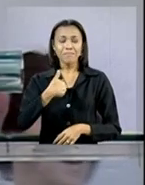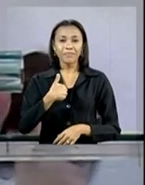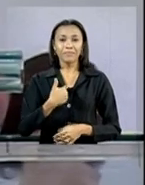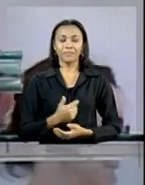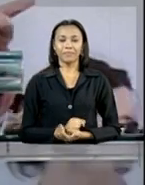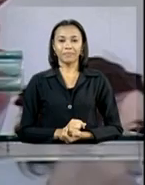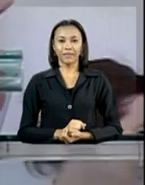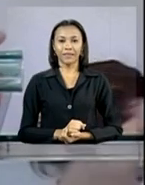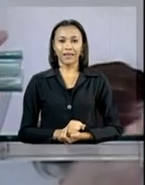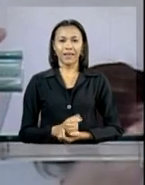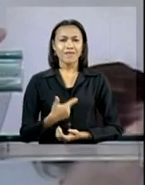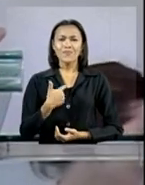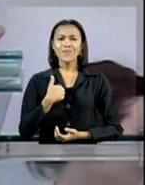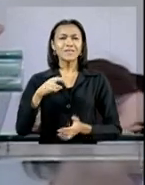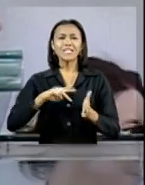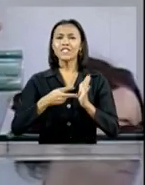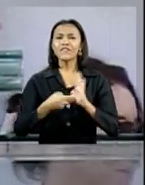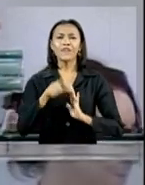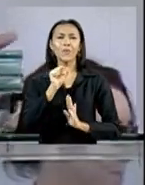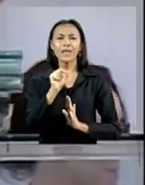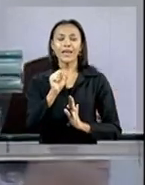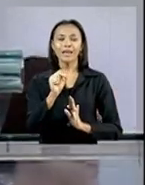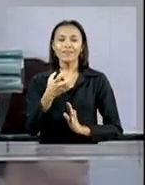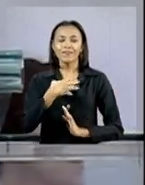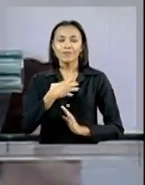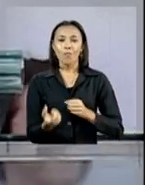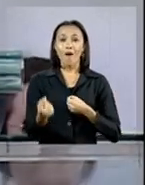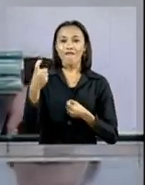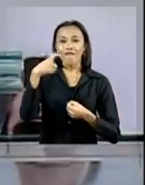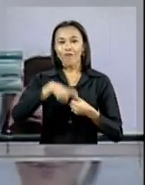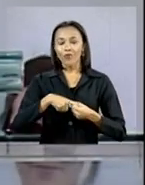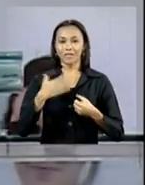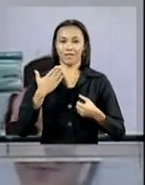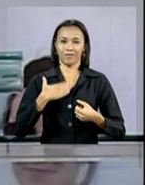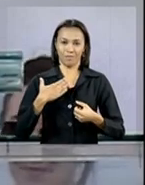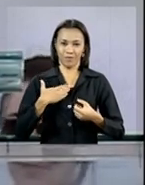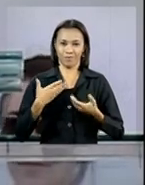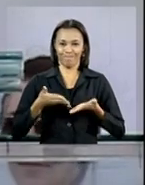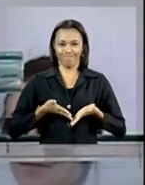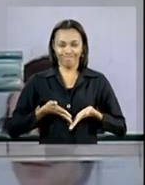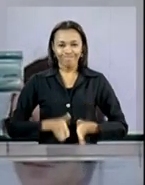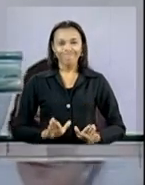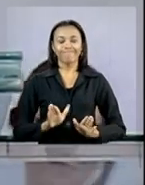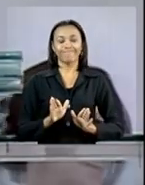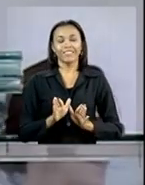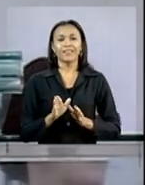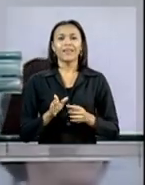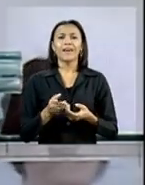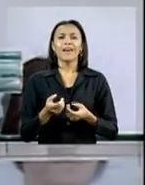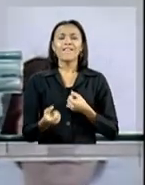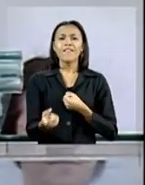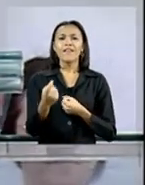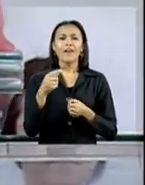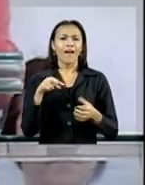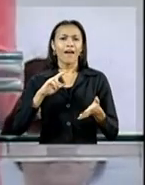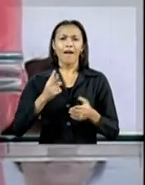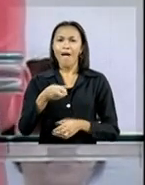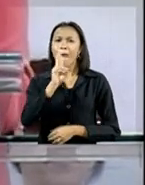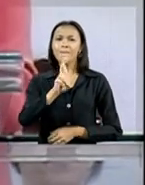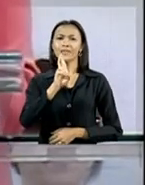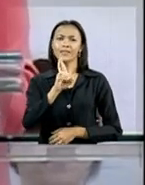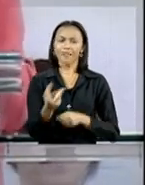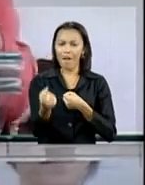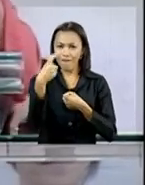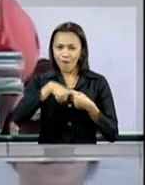mim representa uma volta às minhas origens representa a volta o